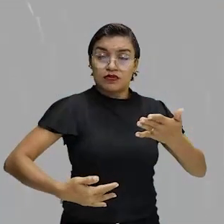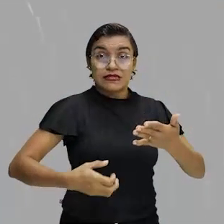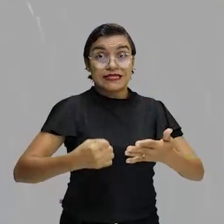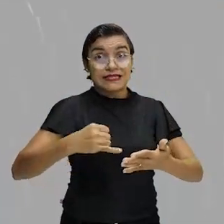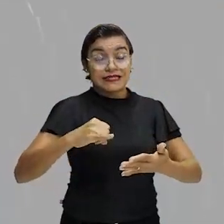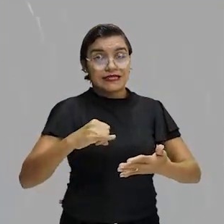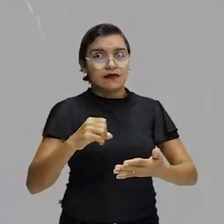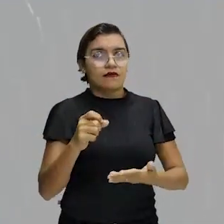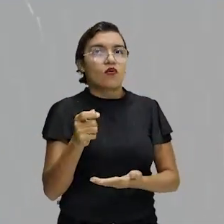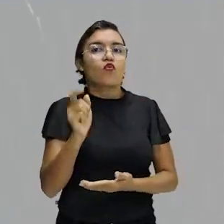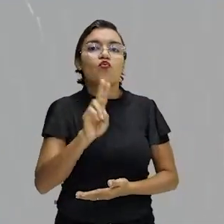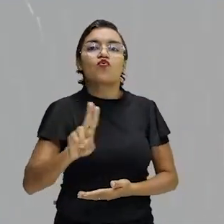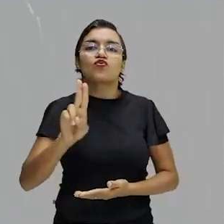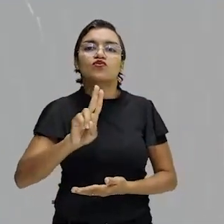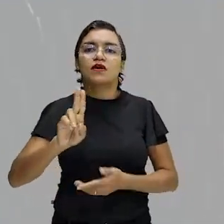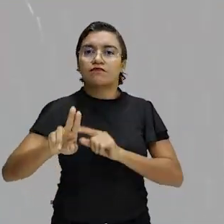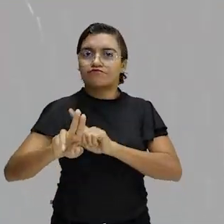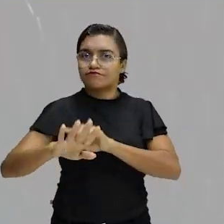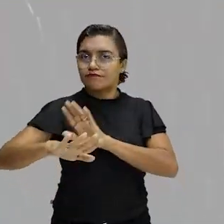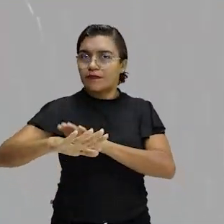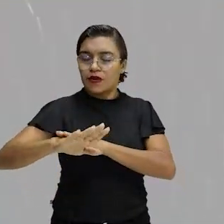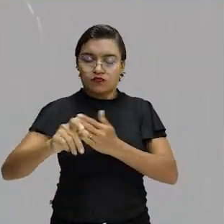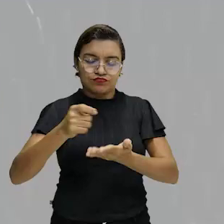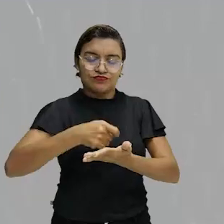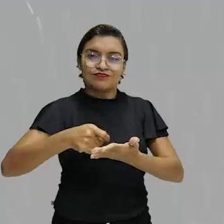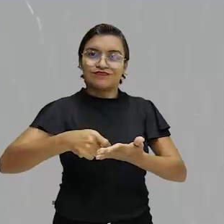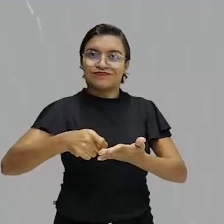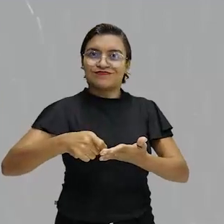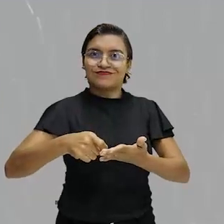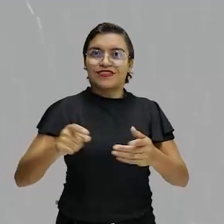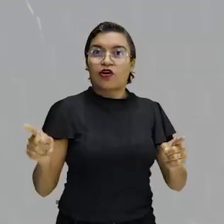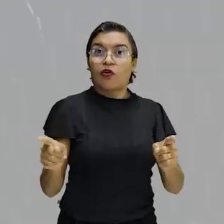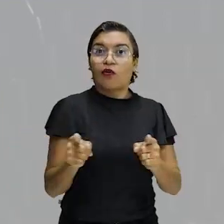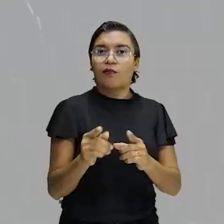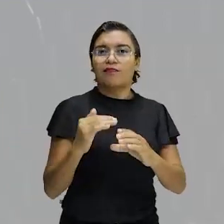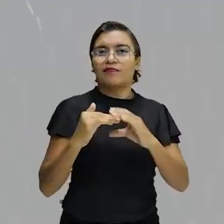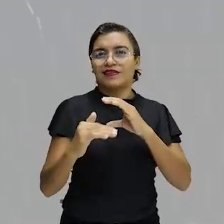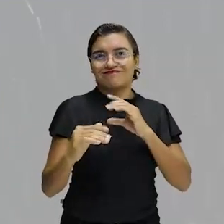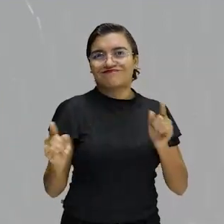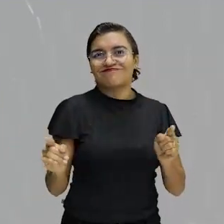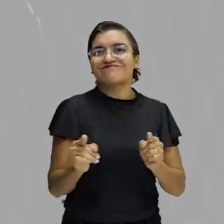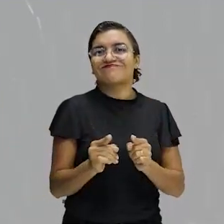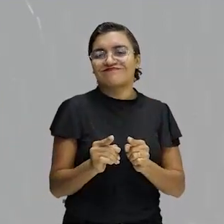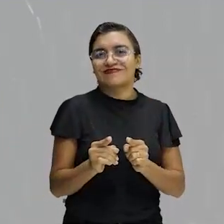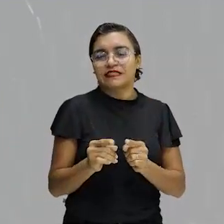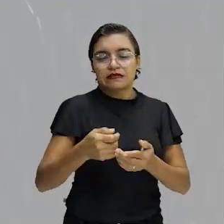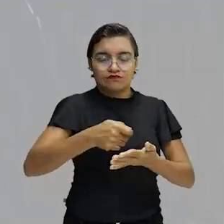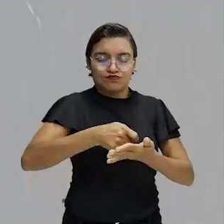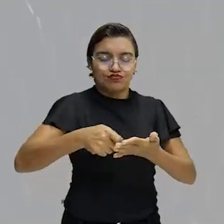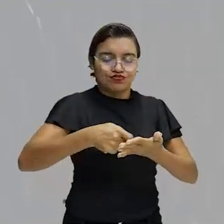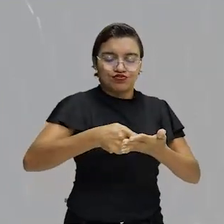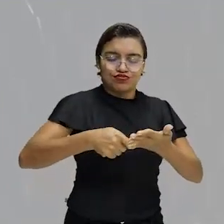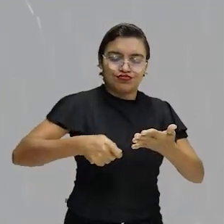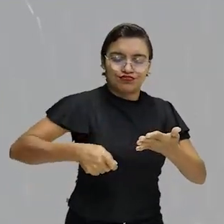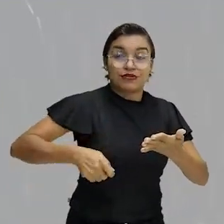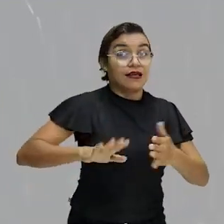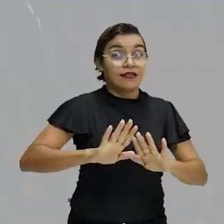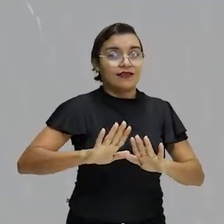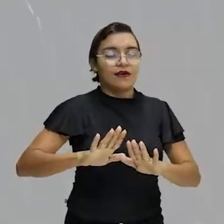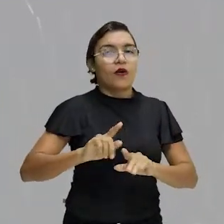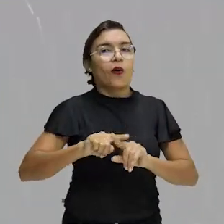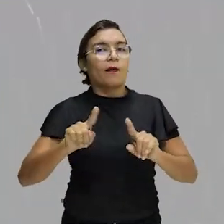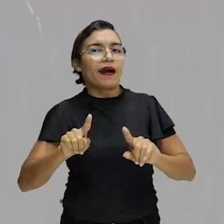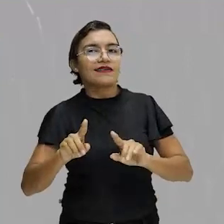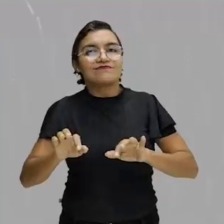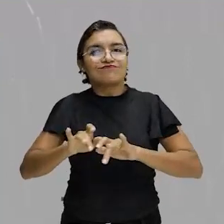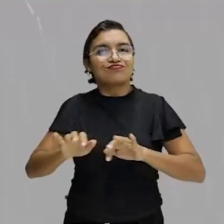à mão, certamente você seria mais sucinto. Não escreveria tanto, né? Escrevendo à mão aí não. Vou colocar uma